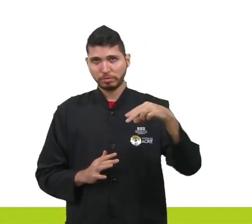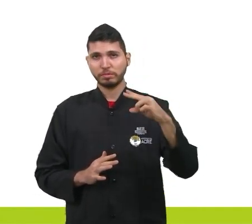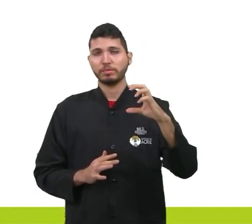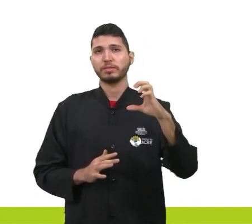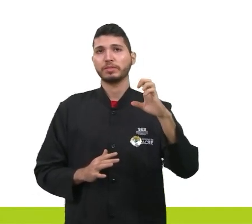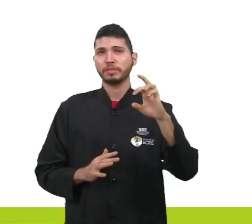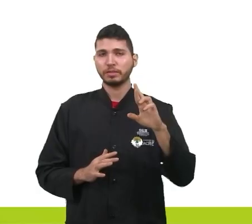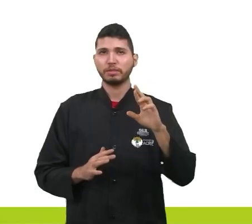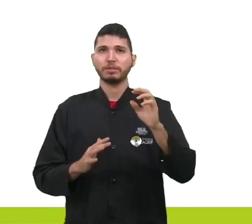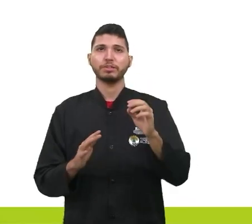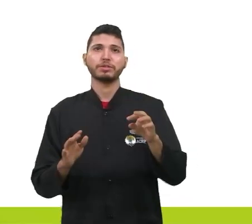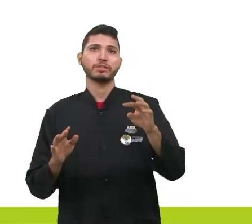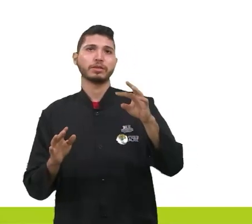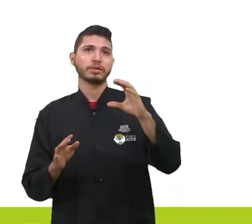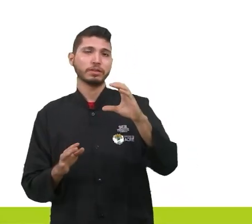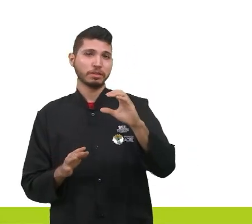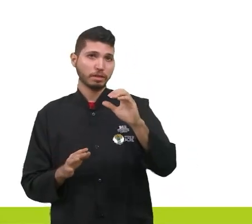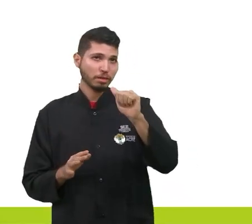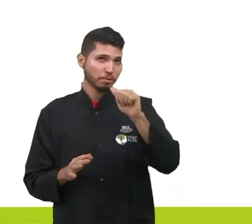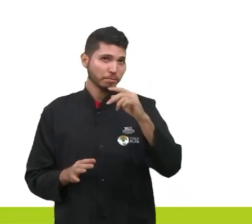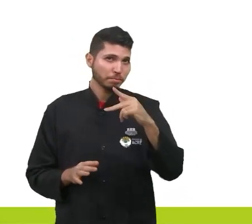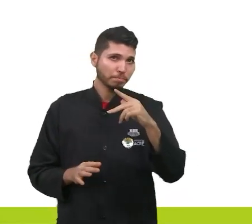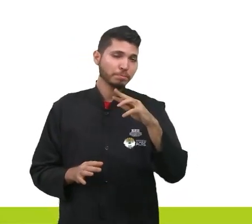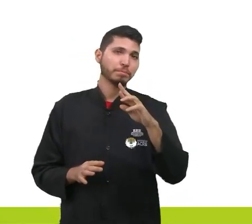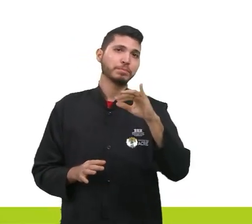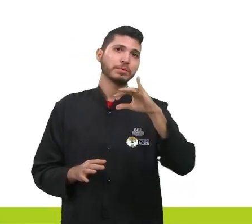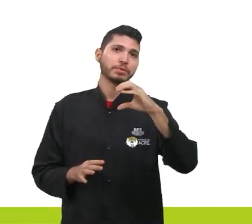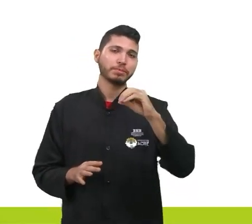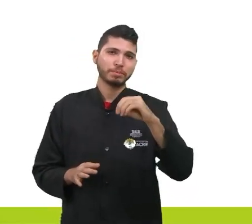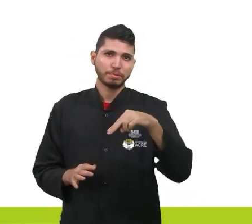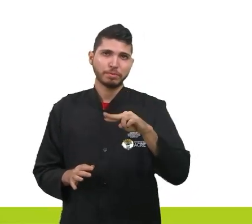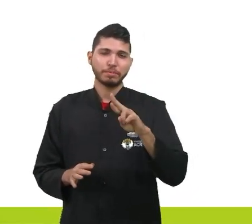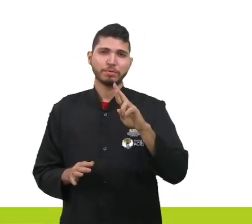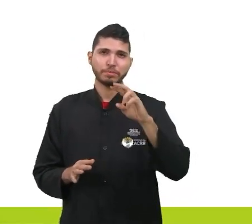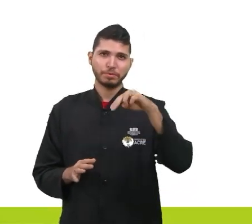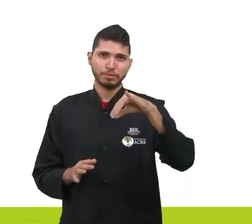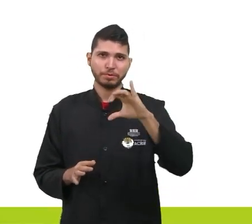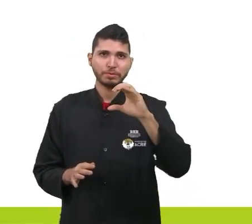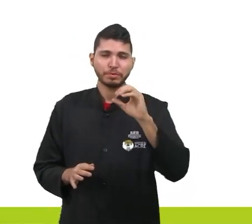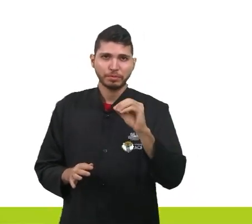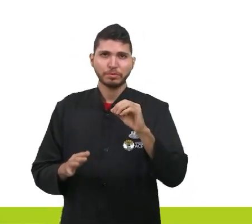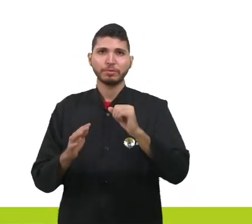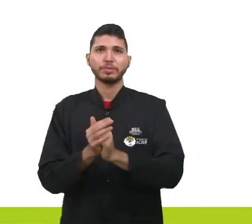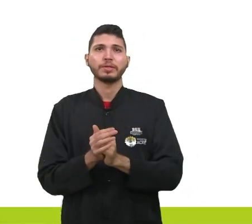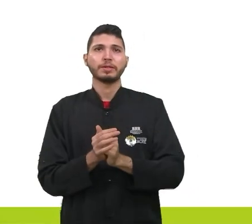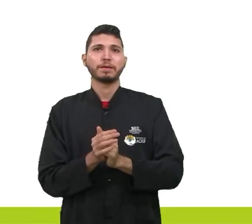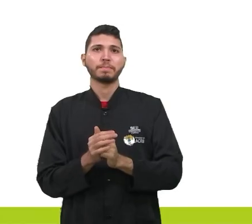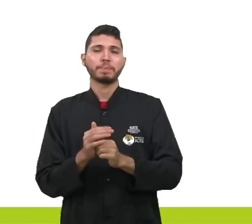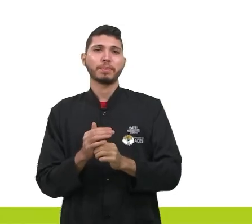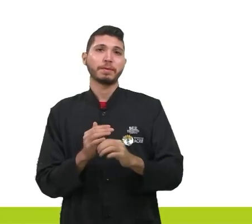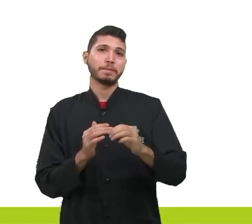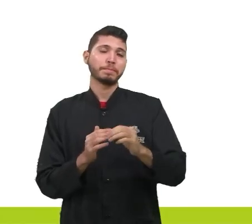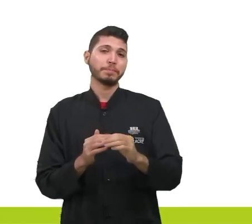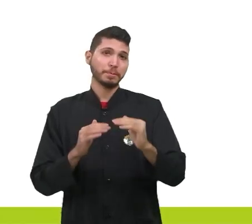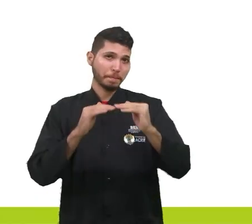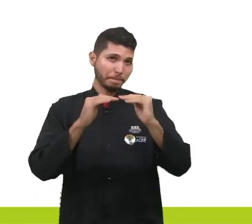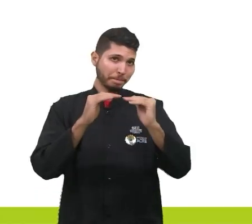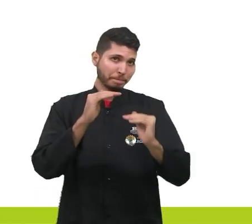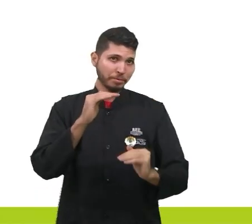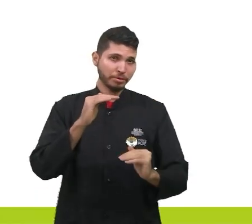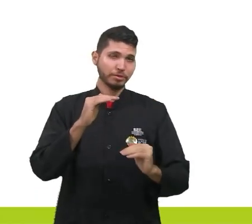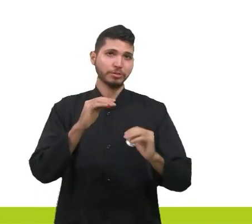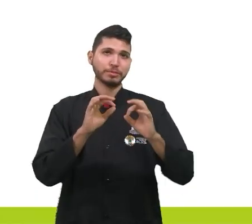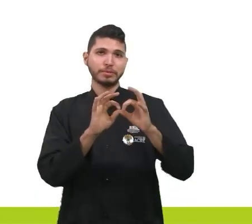região chamada de baixa latitude. Logo, essa região chamada de baixa latitude, ela se apresenta como